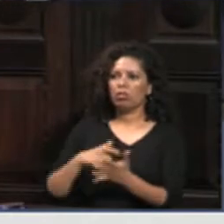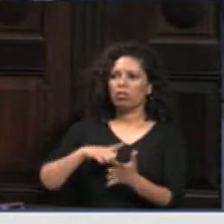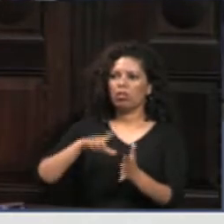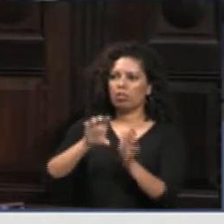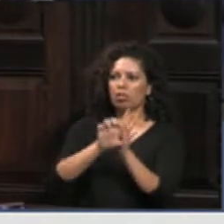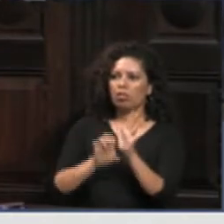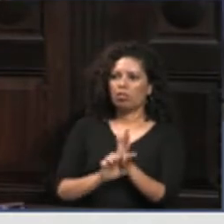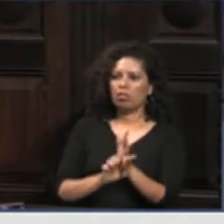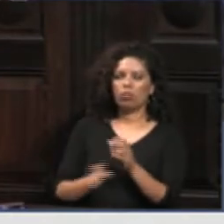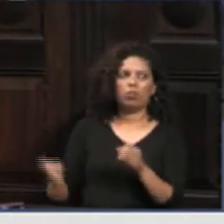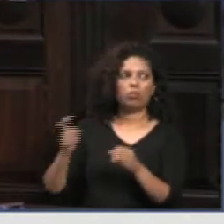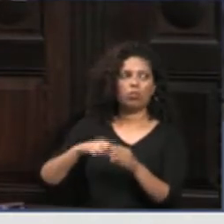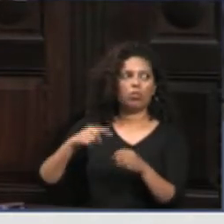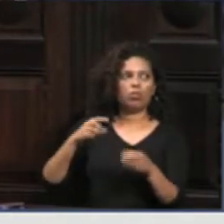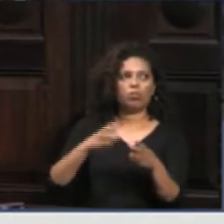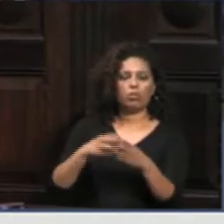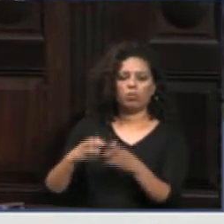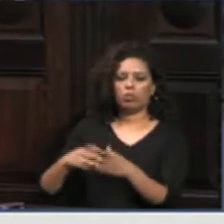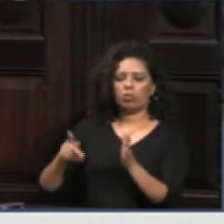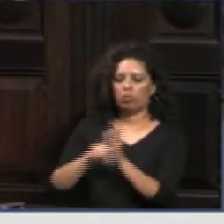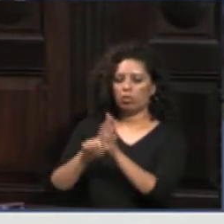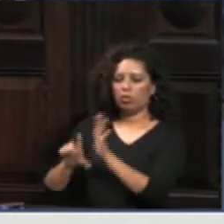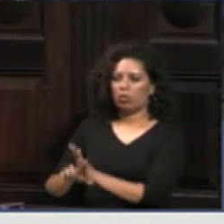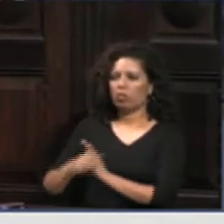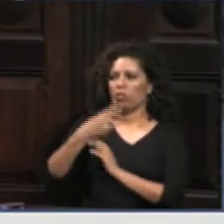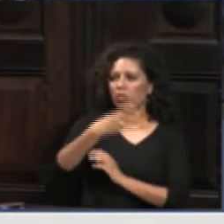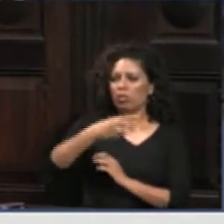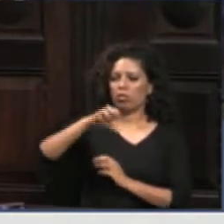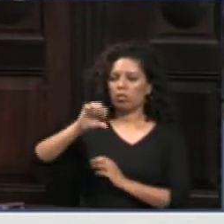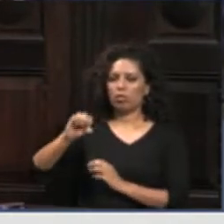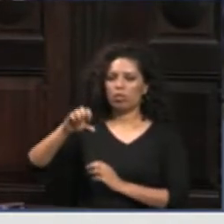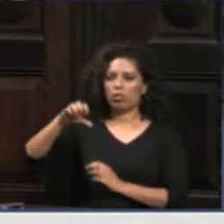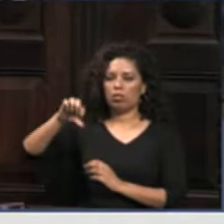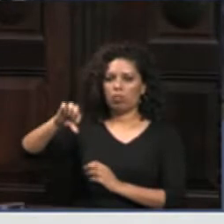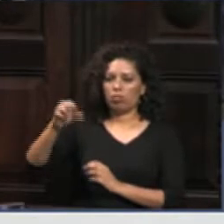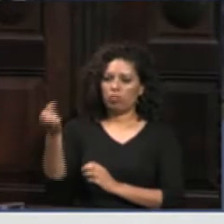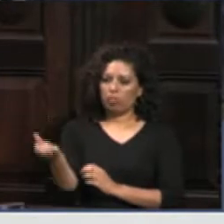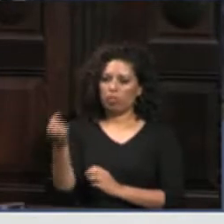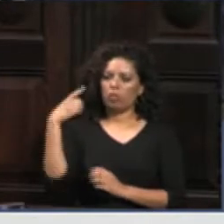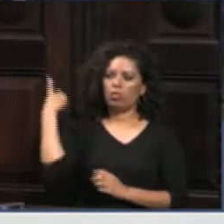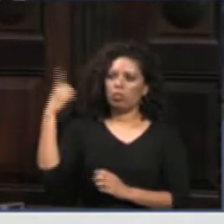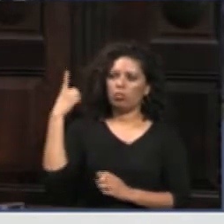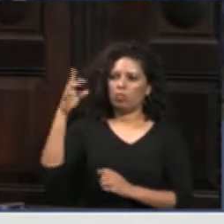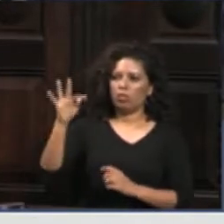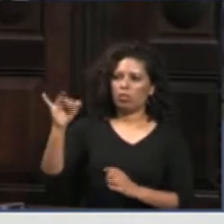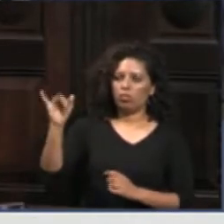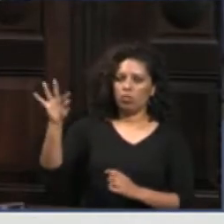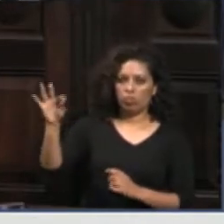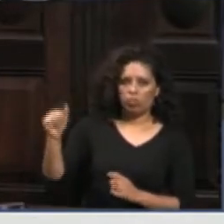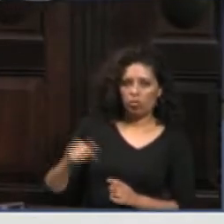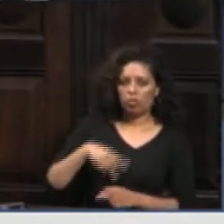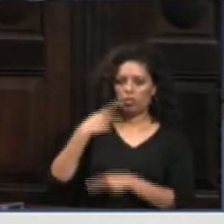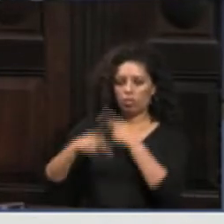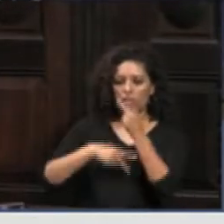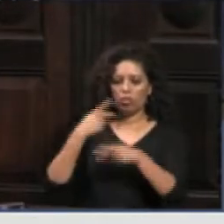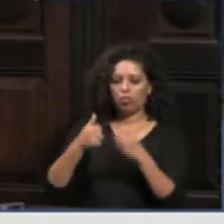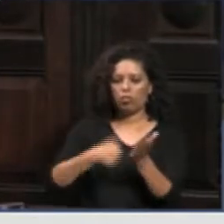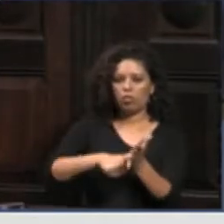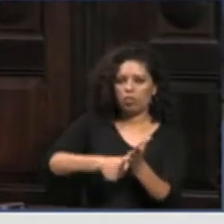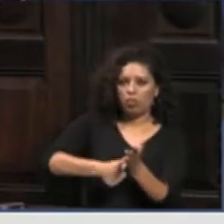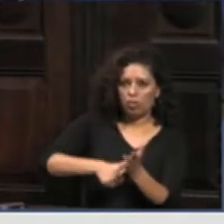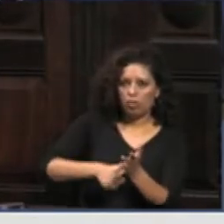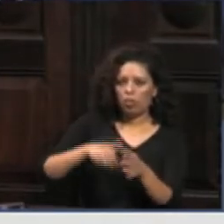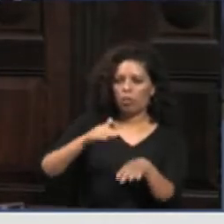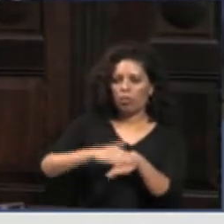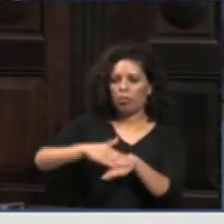emendas e retorna às comissões. Projeto de lei 3096-A de 2017, de autoria do deputado Dica, dispõe sobre a carteira de identidade para